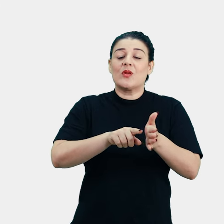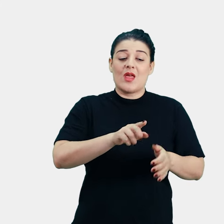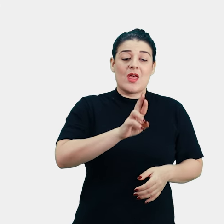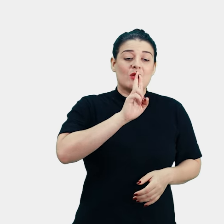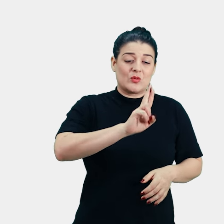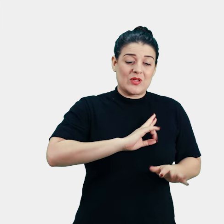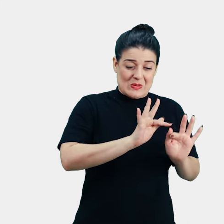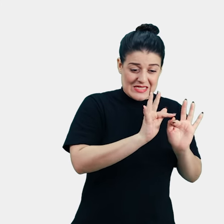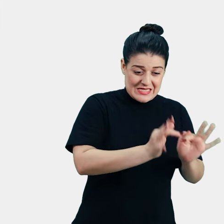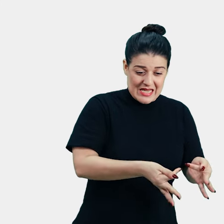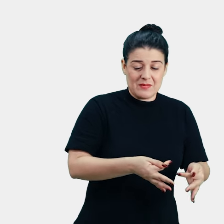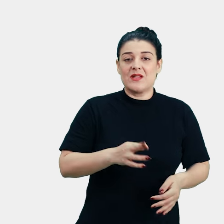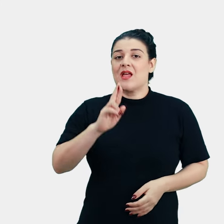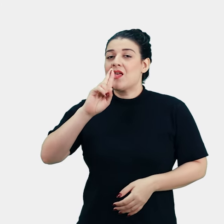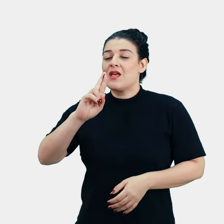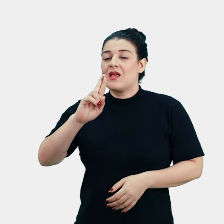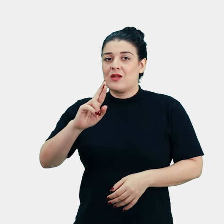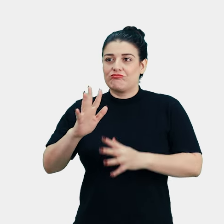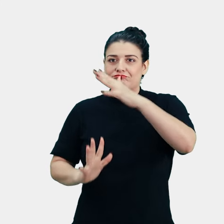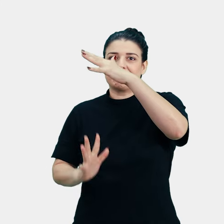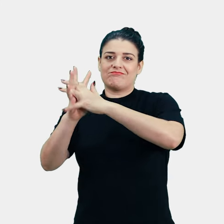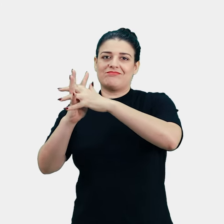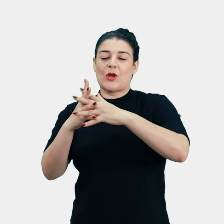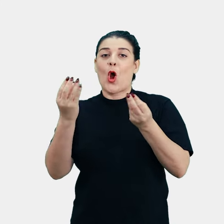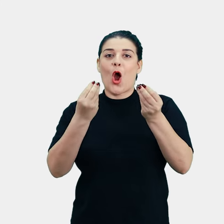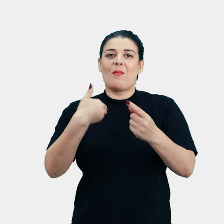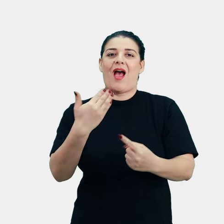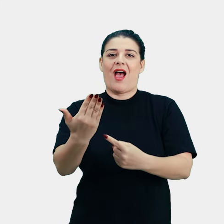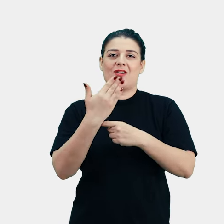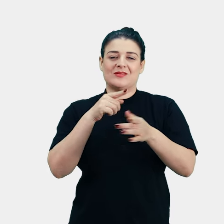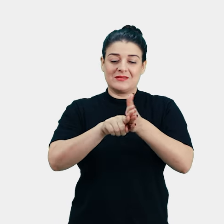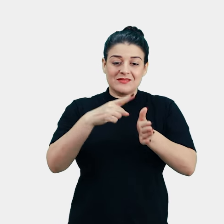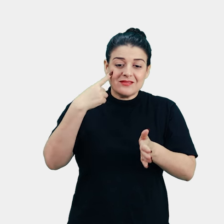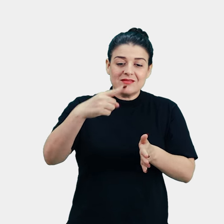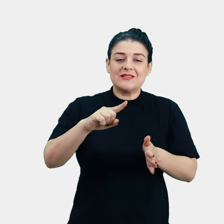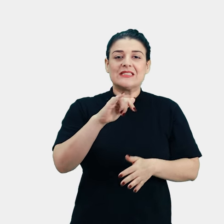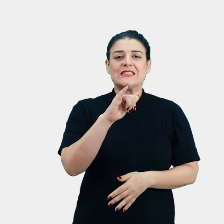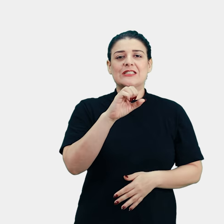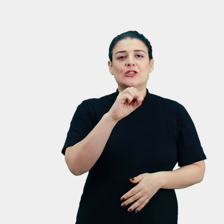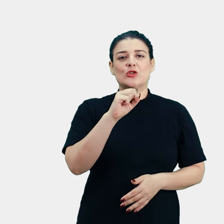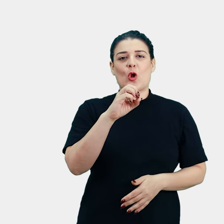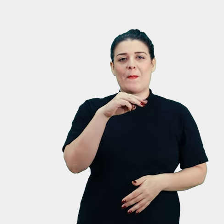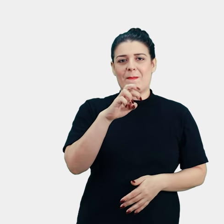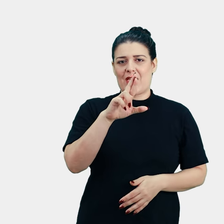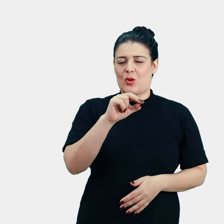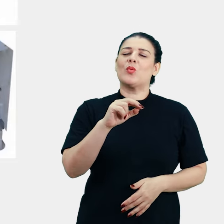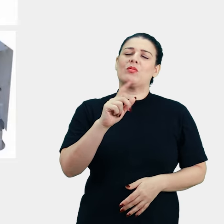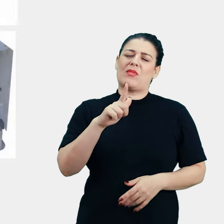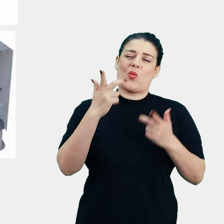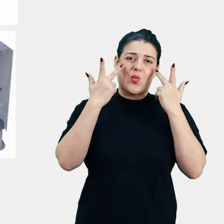alta, e o quanto essa alta resolução pode nos ajudar, tá? Principalmente enxergar isômeros, a gente sabe que isso é muito